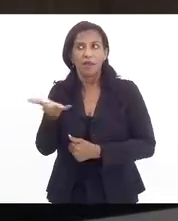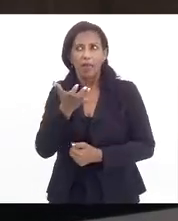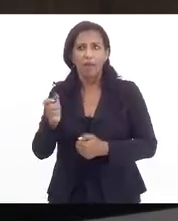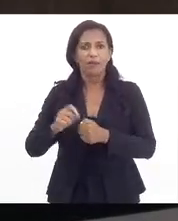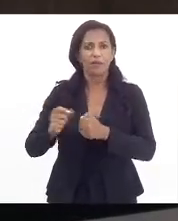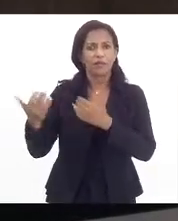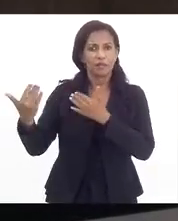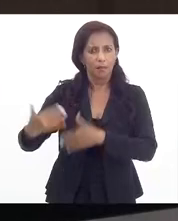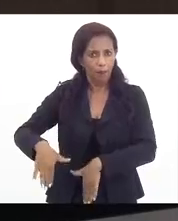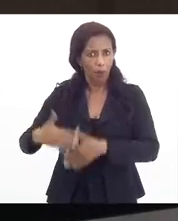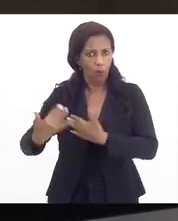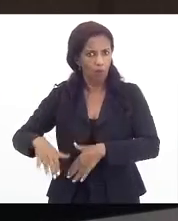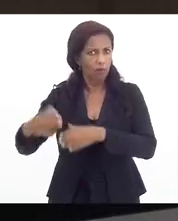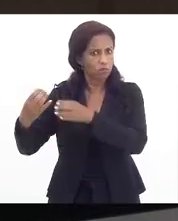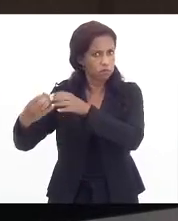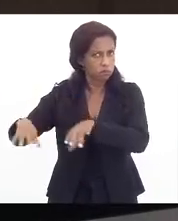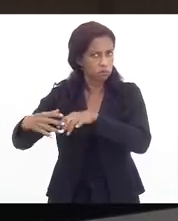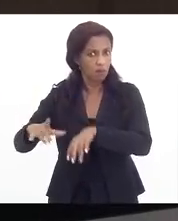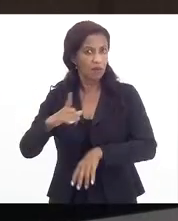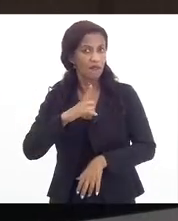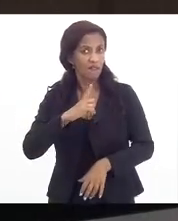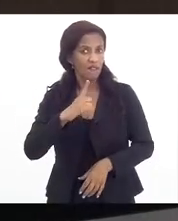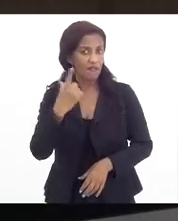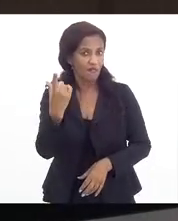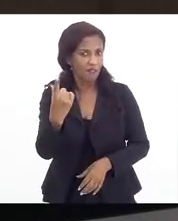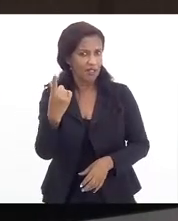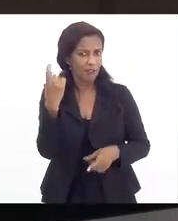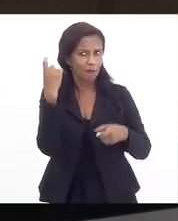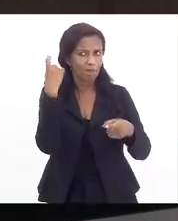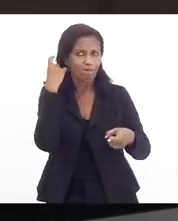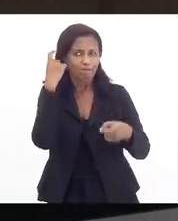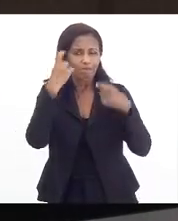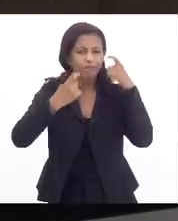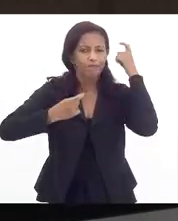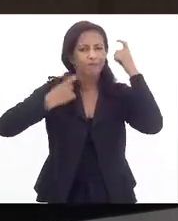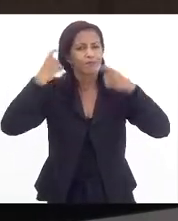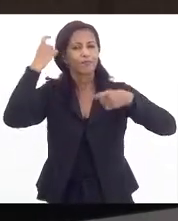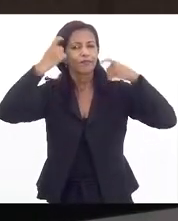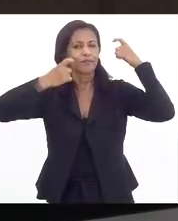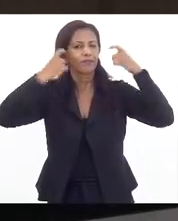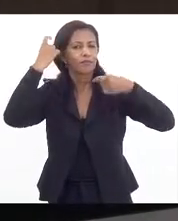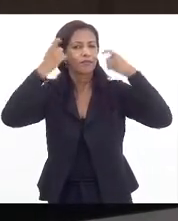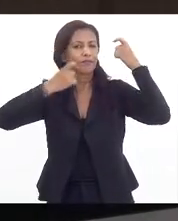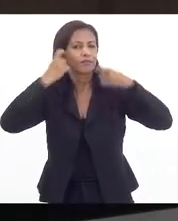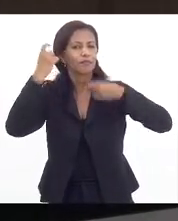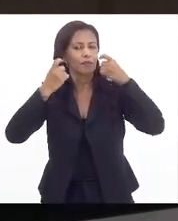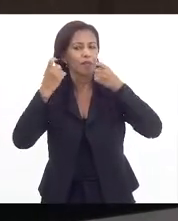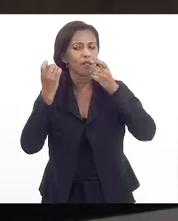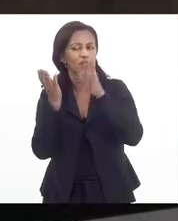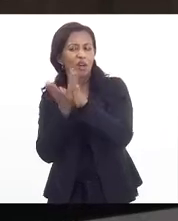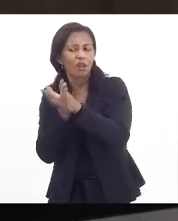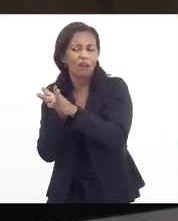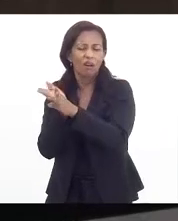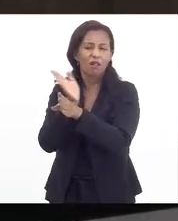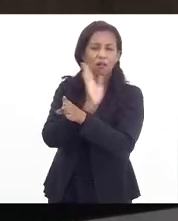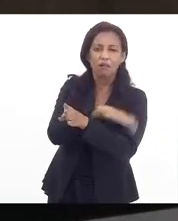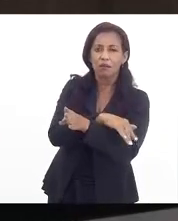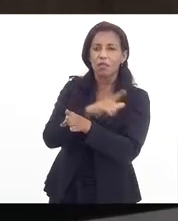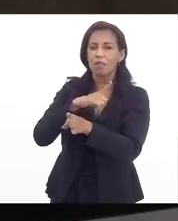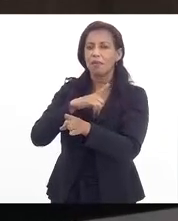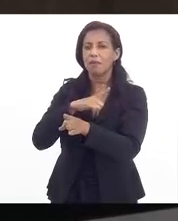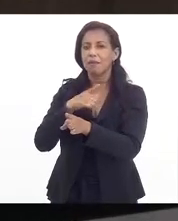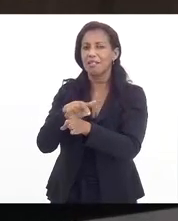concurso tira no meu mod ver uma certa preocupação de um Logan antecipadamente